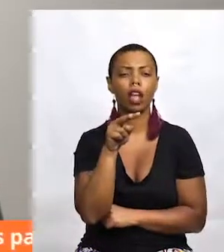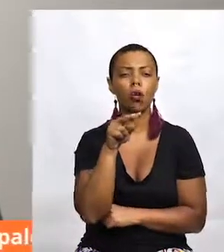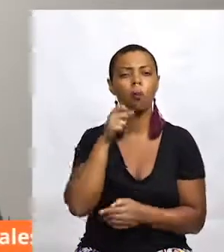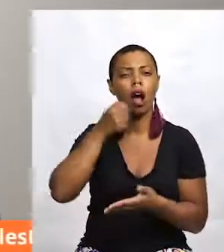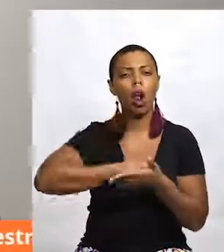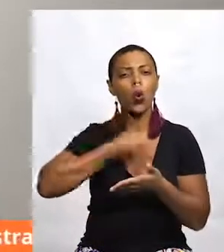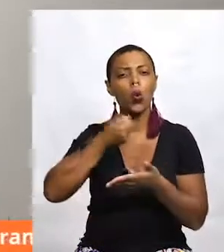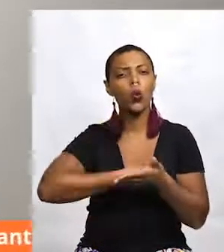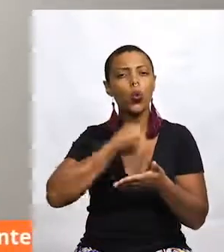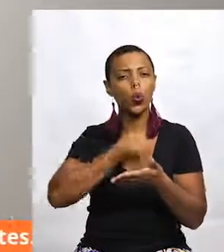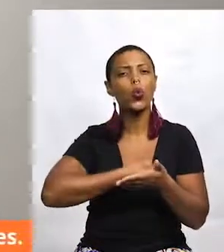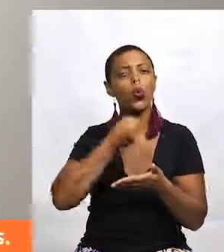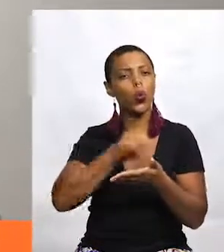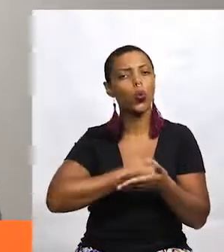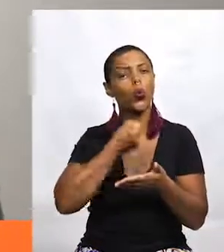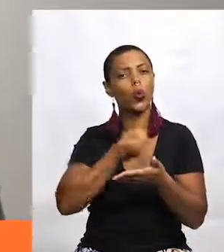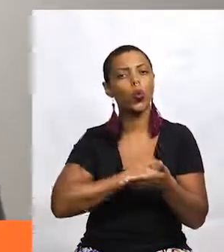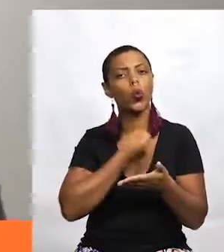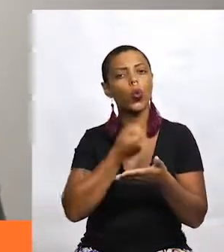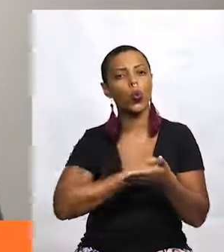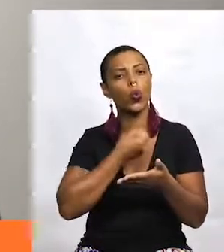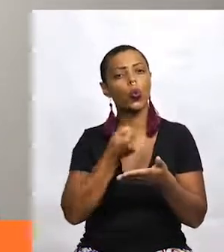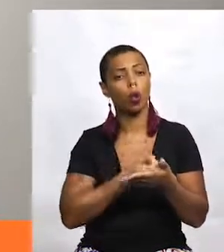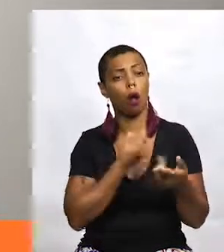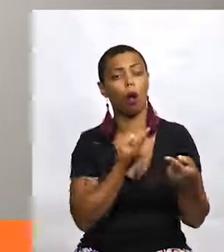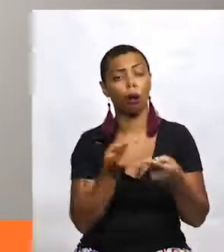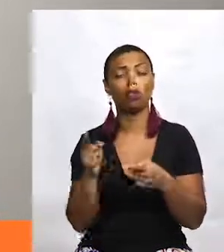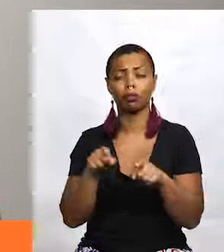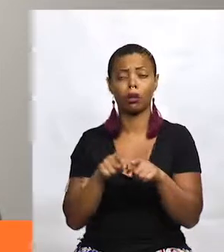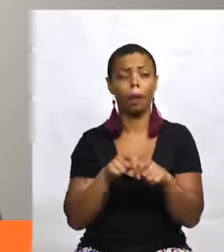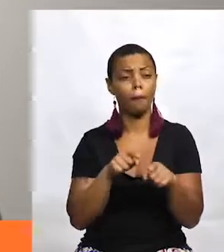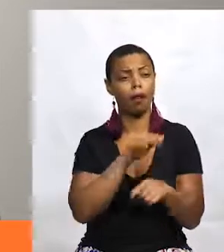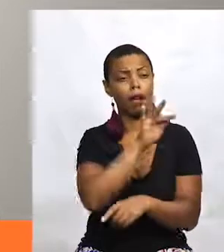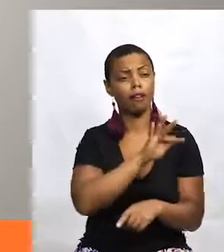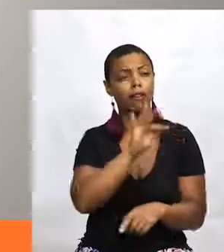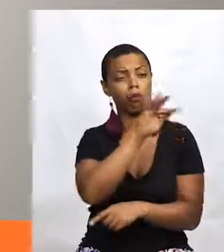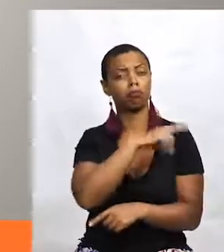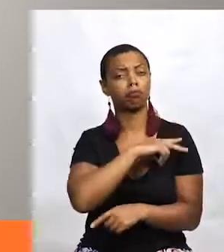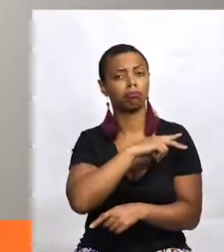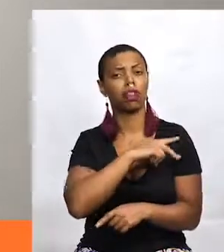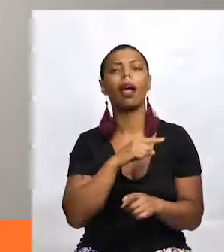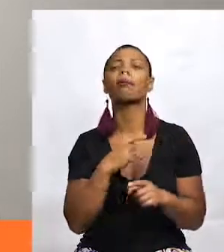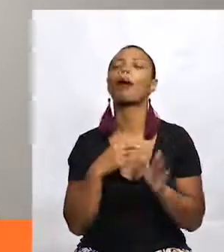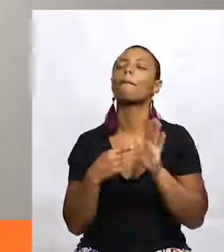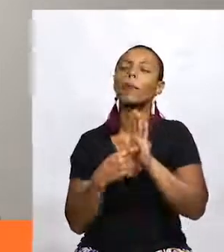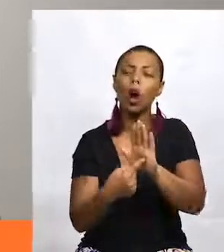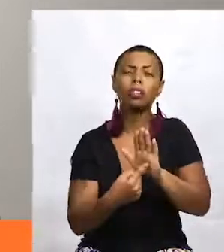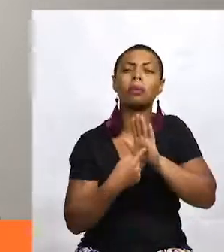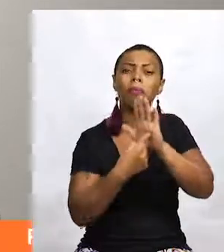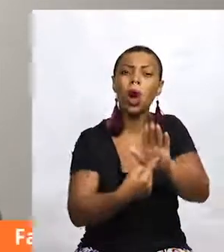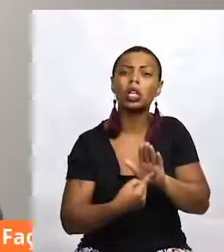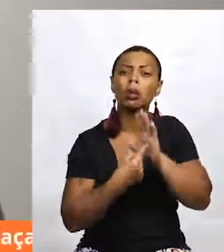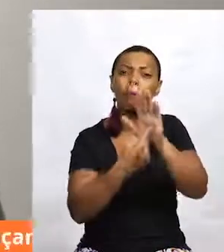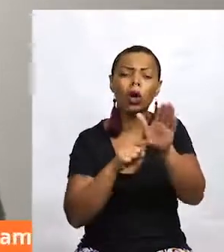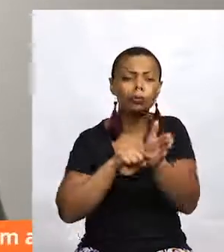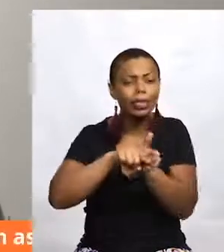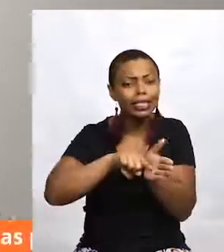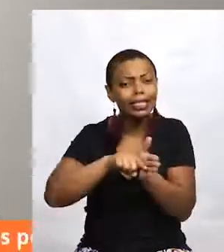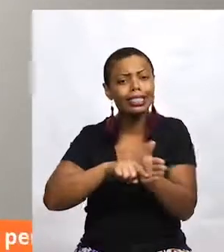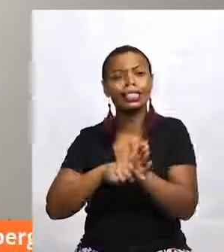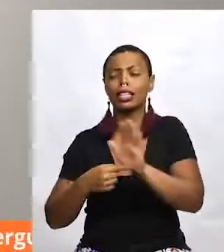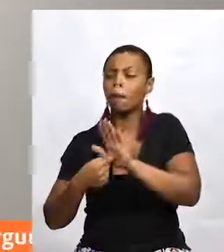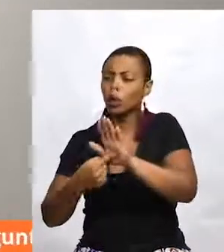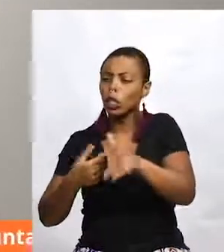luta contra, né? Mesmo da iniciativa privada, mesmo a gente mostrando, mesmo as pesquisas mostrando que a diversidade